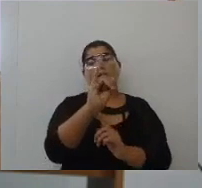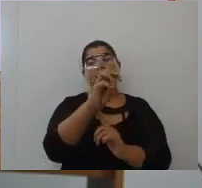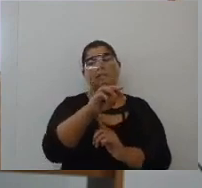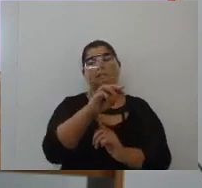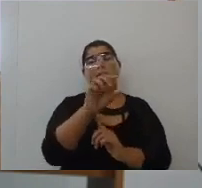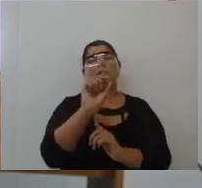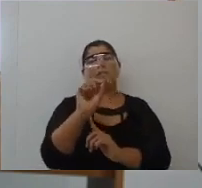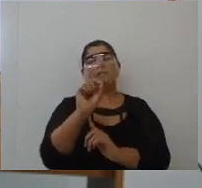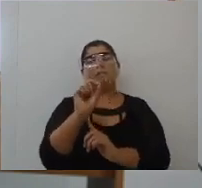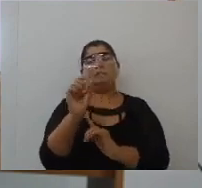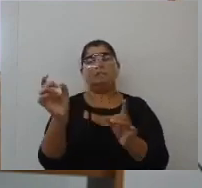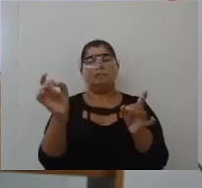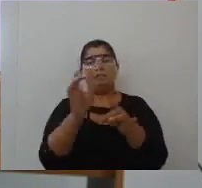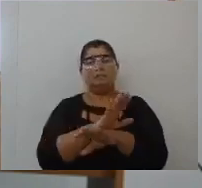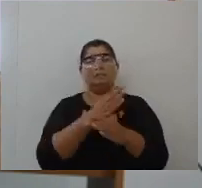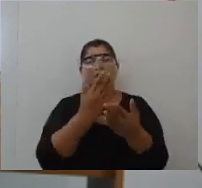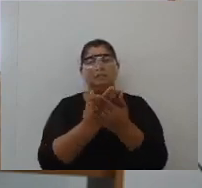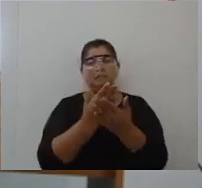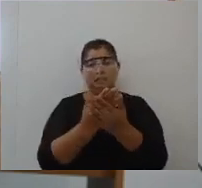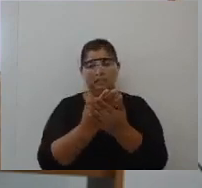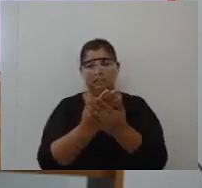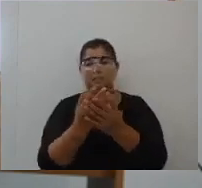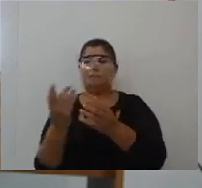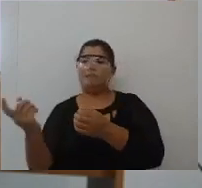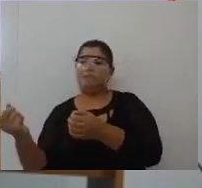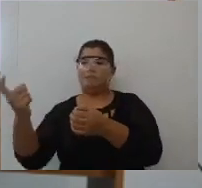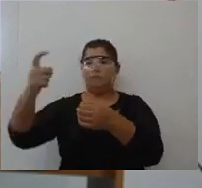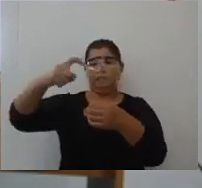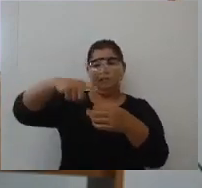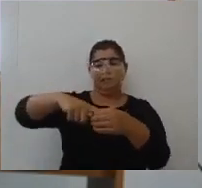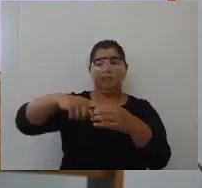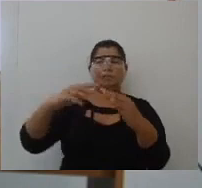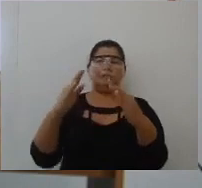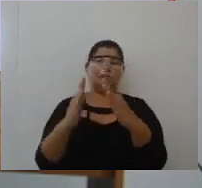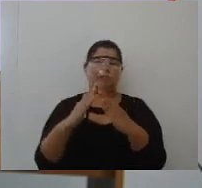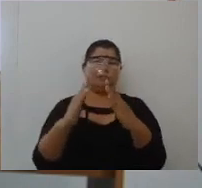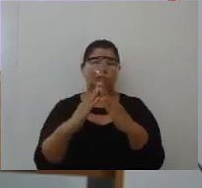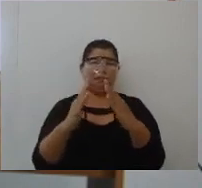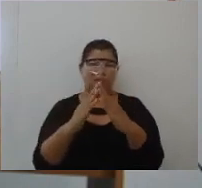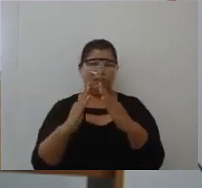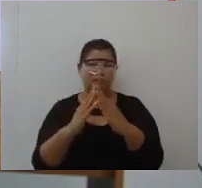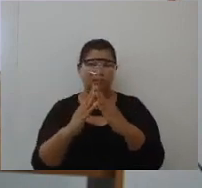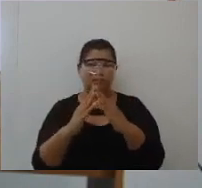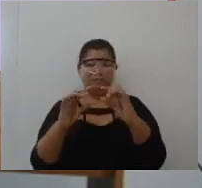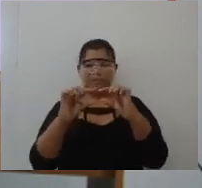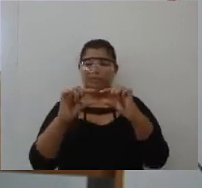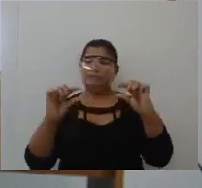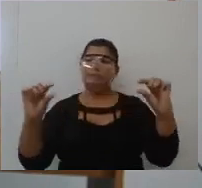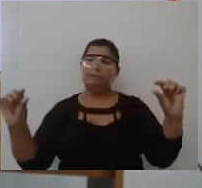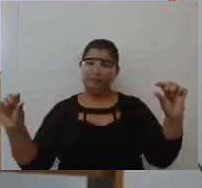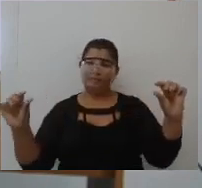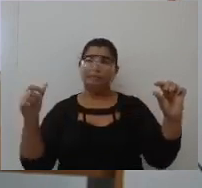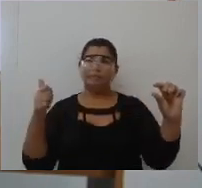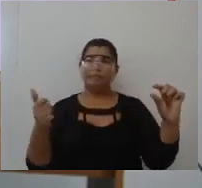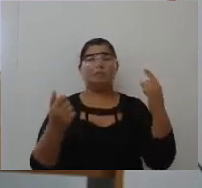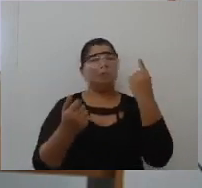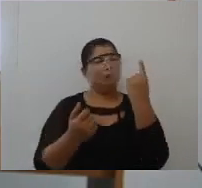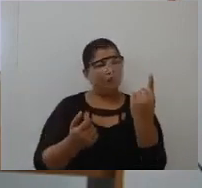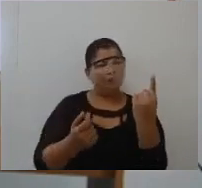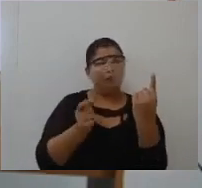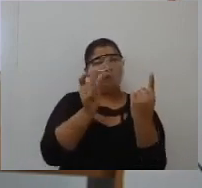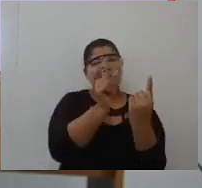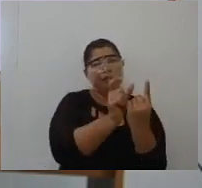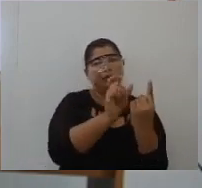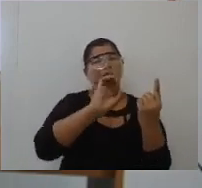minha oração, eu montei a minha oração subordinada a partir desse assim que. Tá? Então, uma conjunção ou